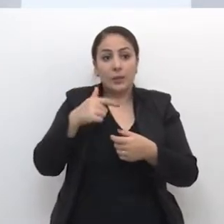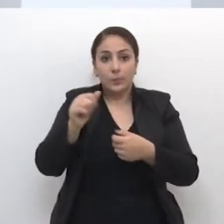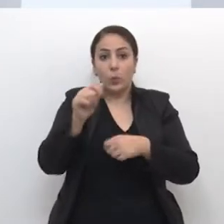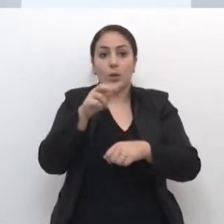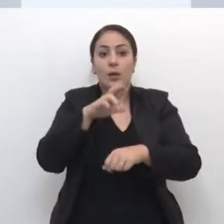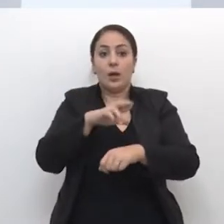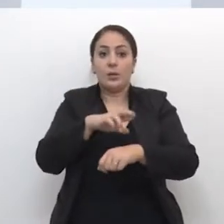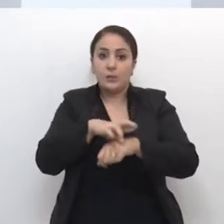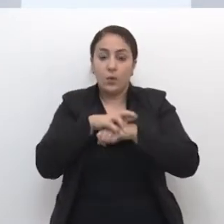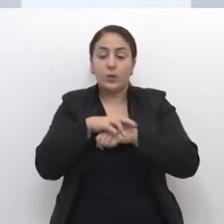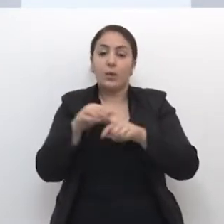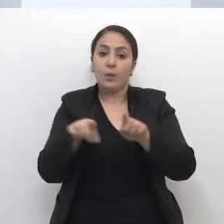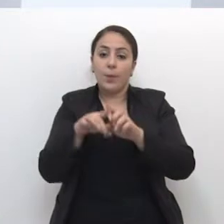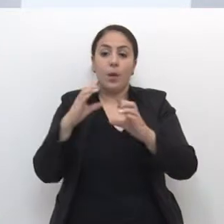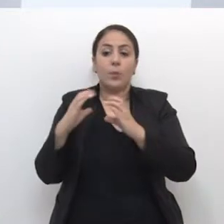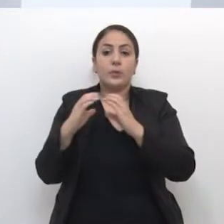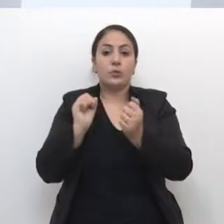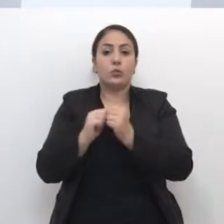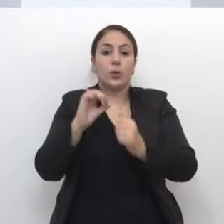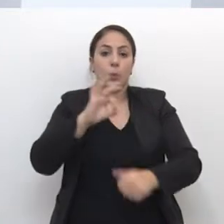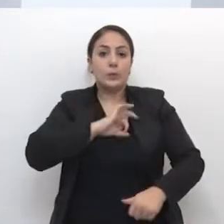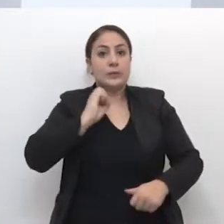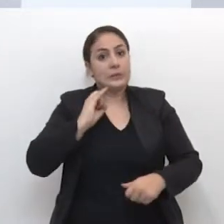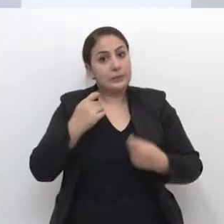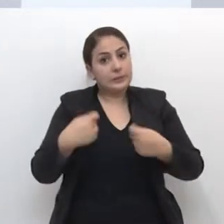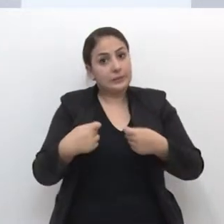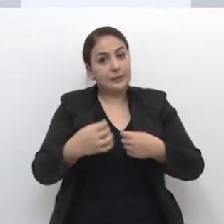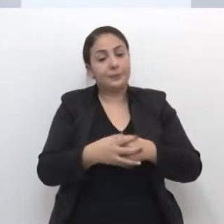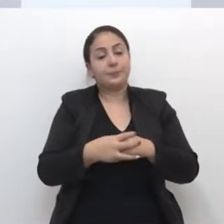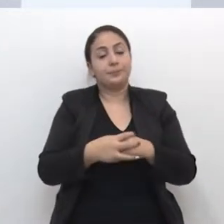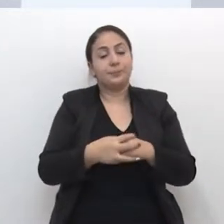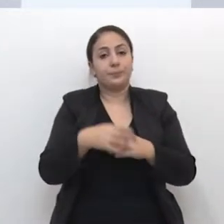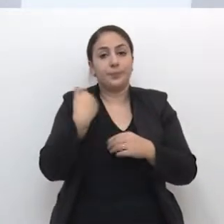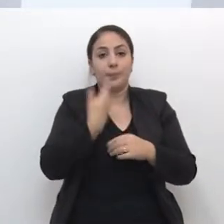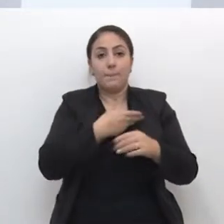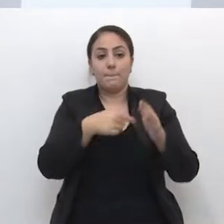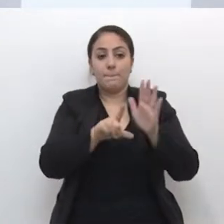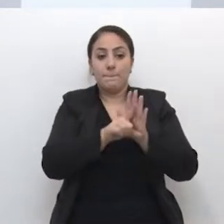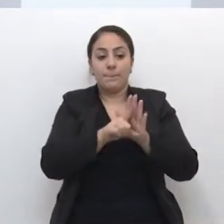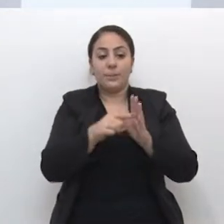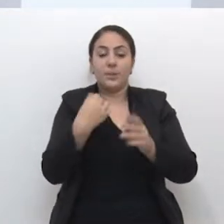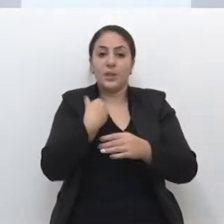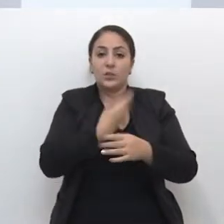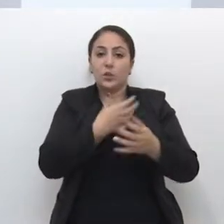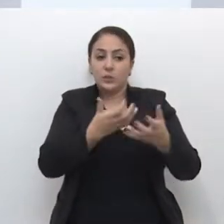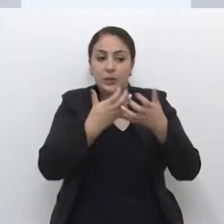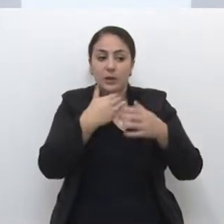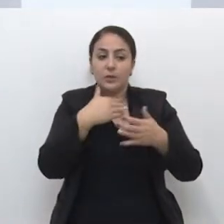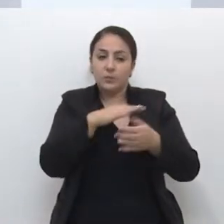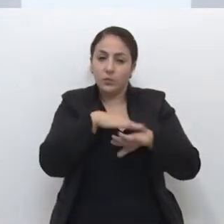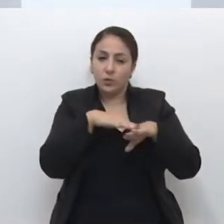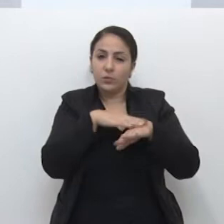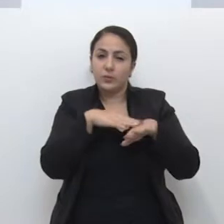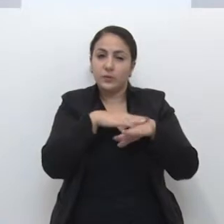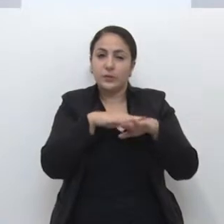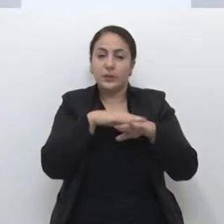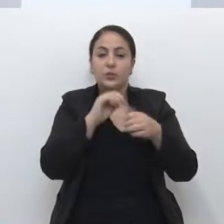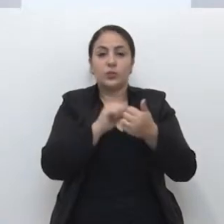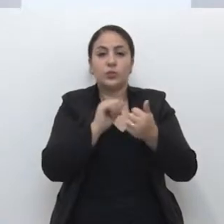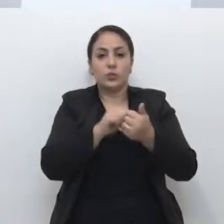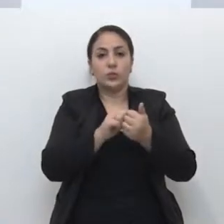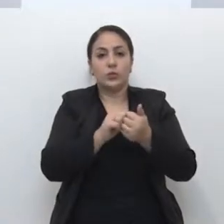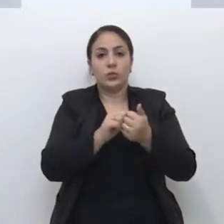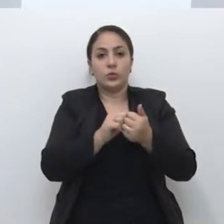até mesmo uma comunicação com a polícia, se for necessário. Então, essa é a nossa lei. Nós queremos dialogar com